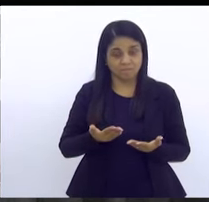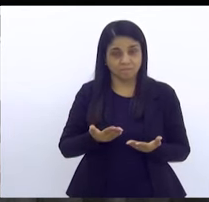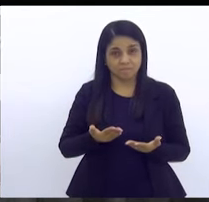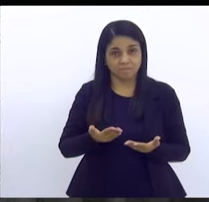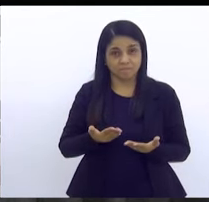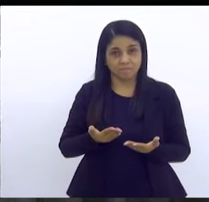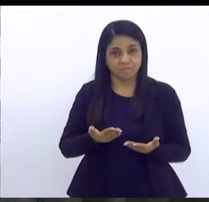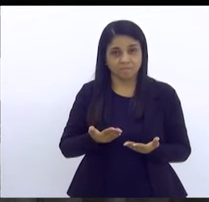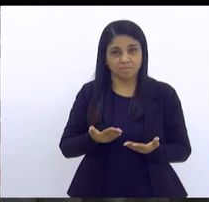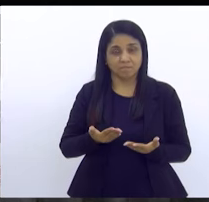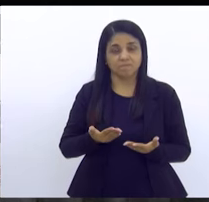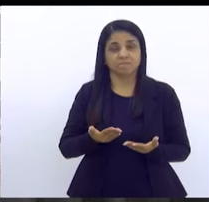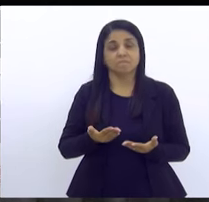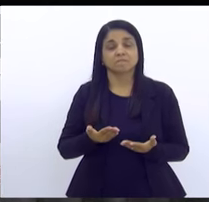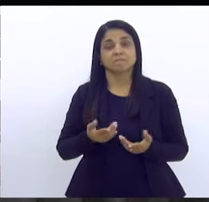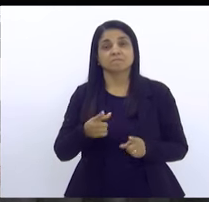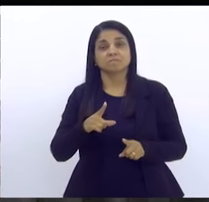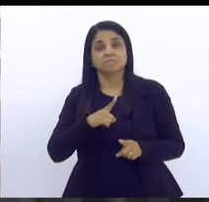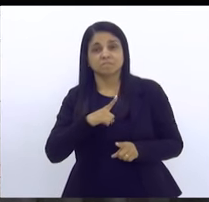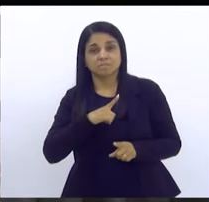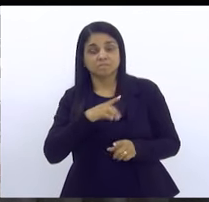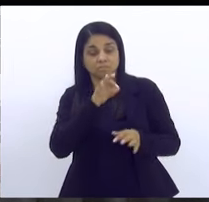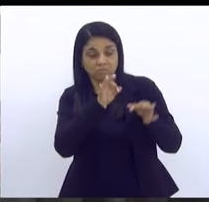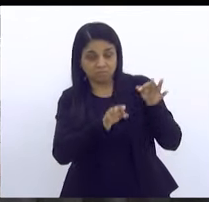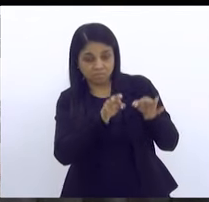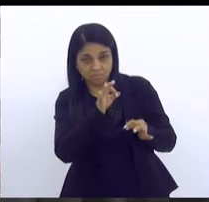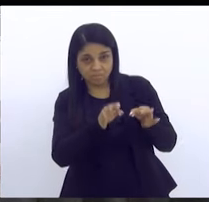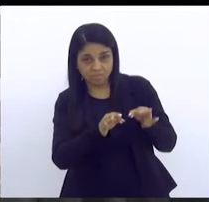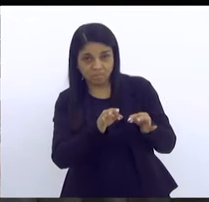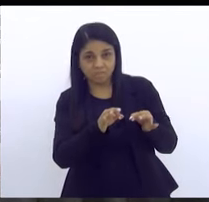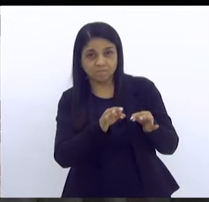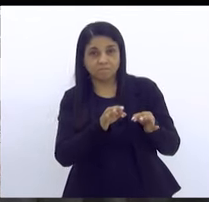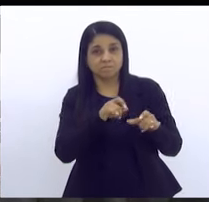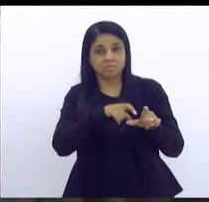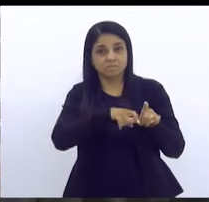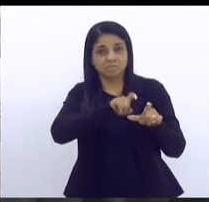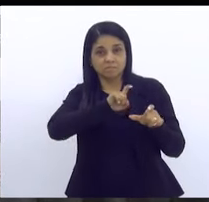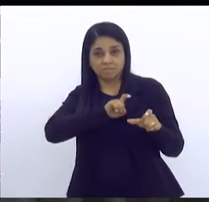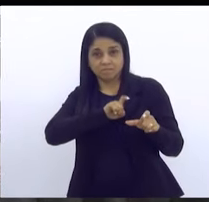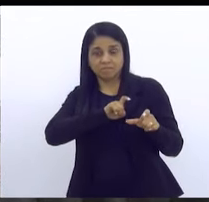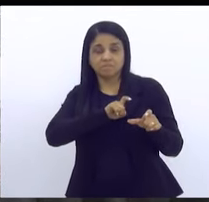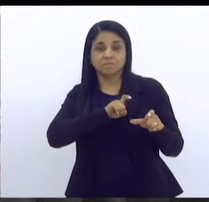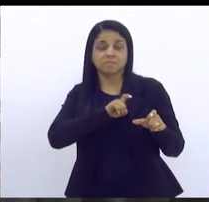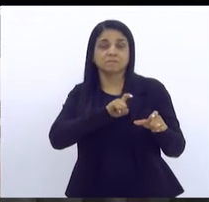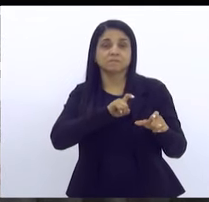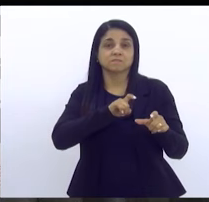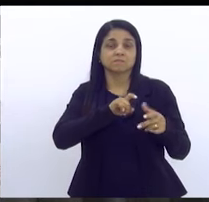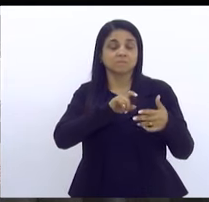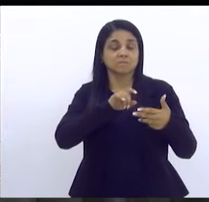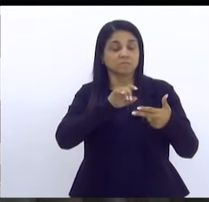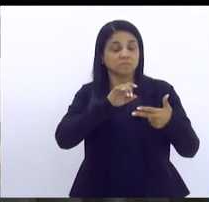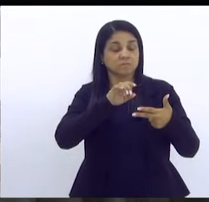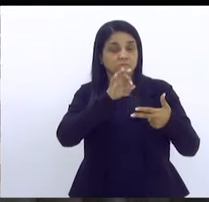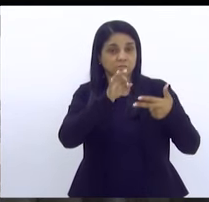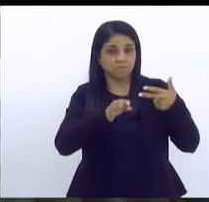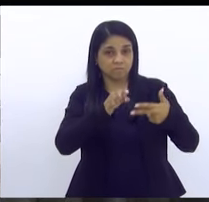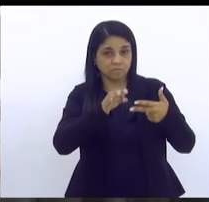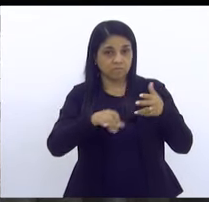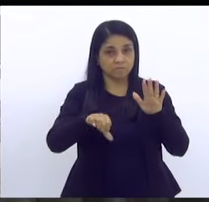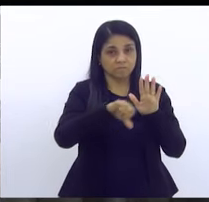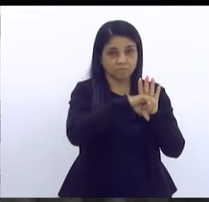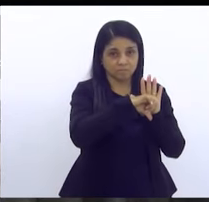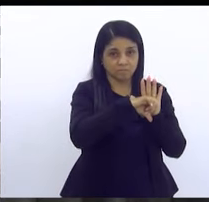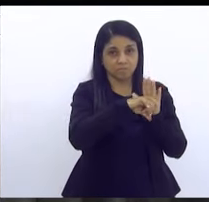pacífico, inclusive no judiciário, da independência das instâncias da justiça criminal e da